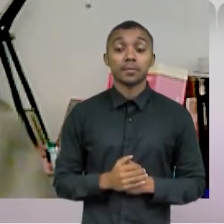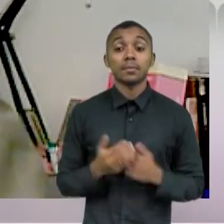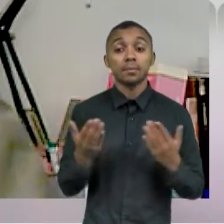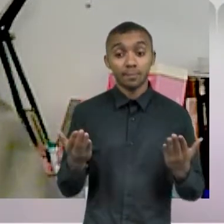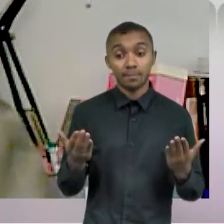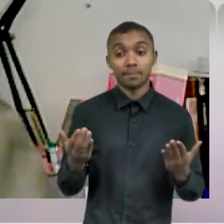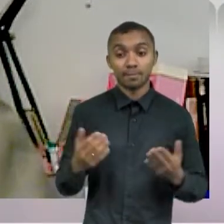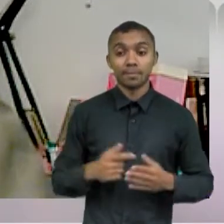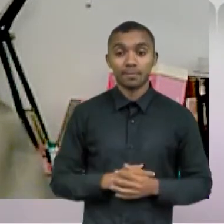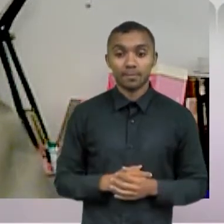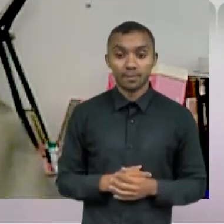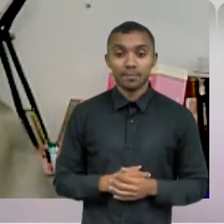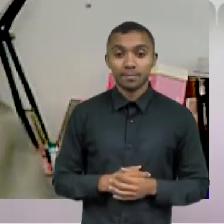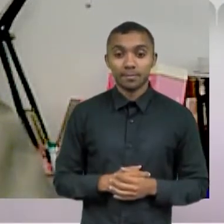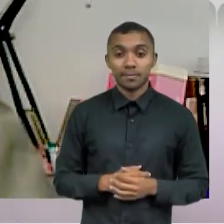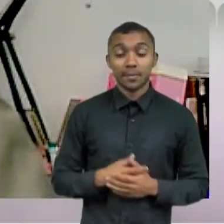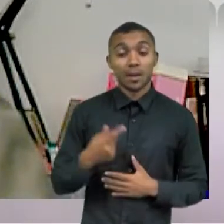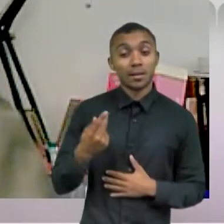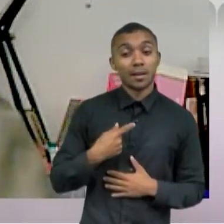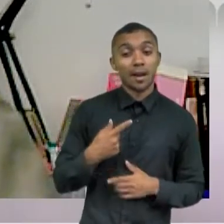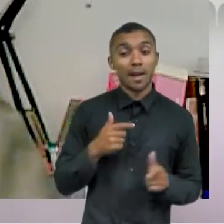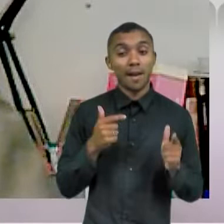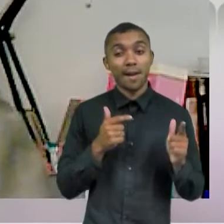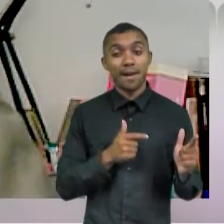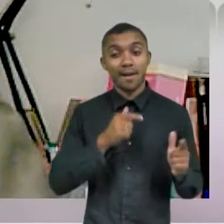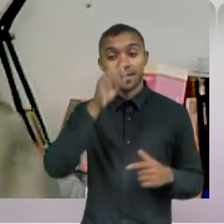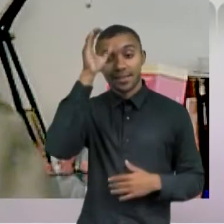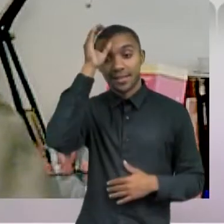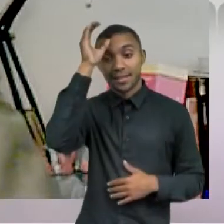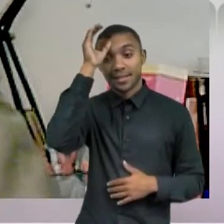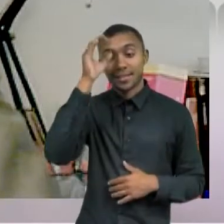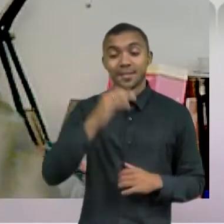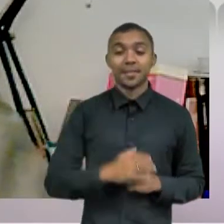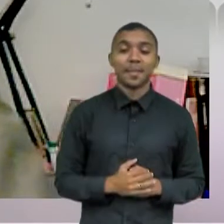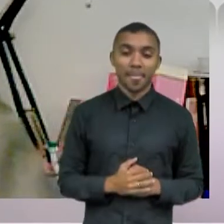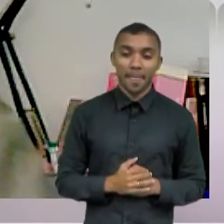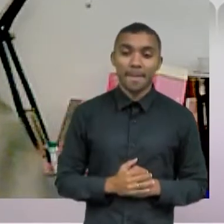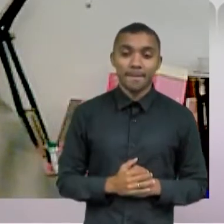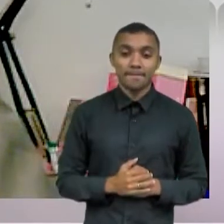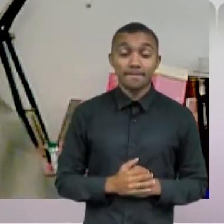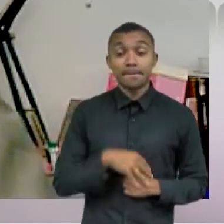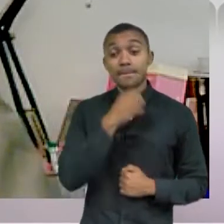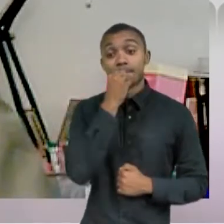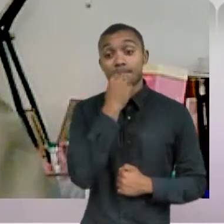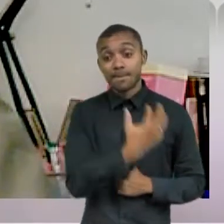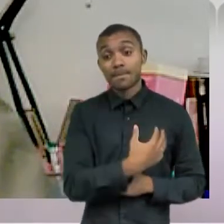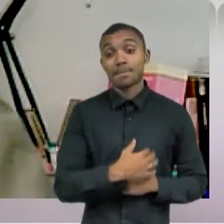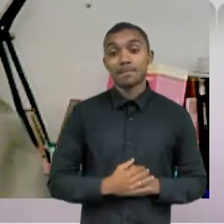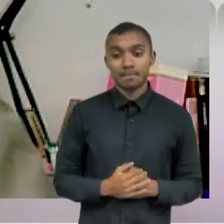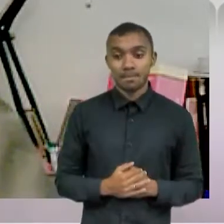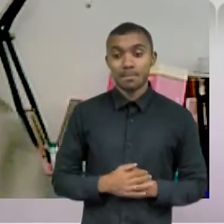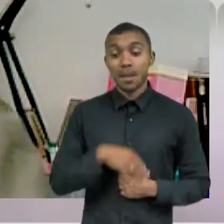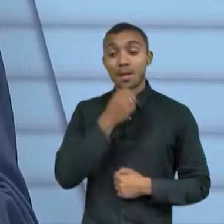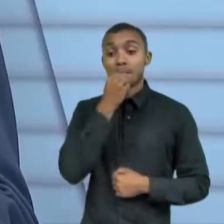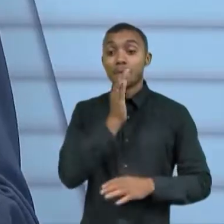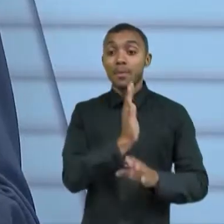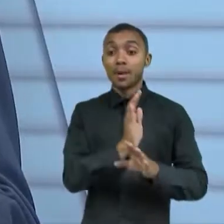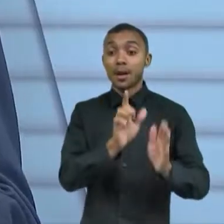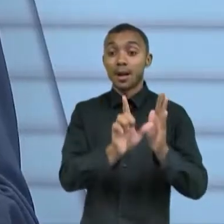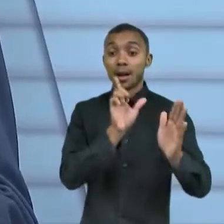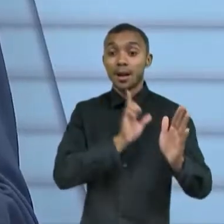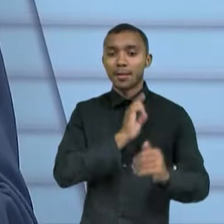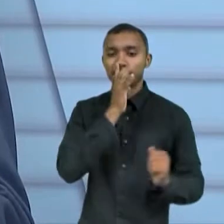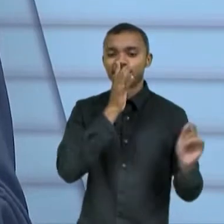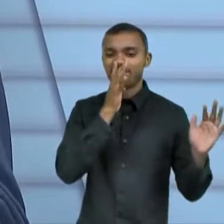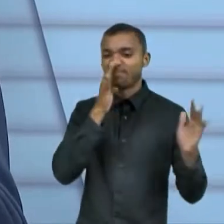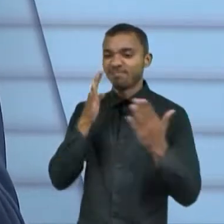É os titios, né? Vamos deixar assim. Titios. Verdade, verdade. E que bom ter acompanhado o